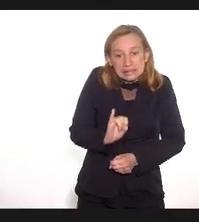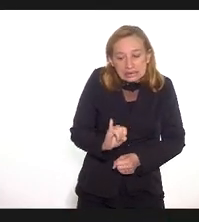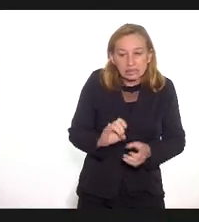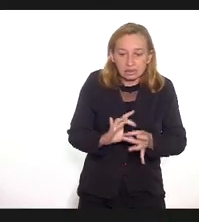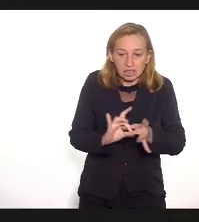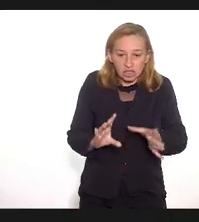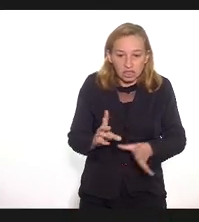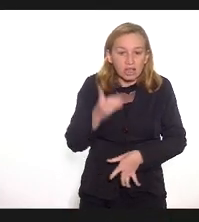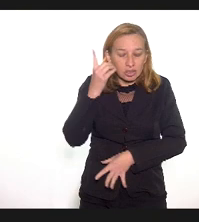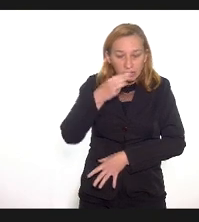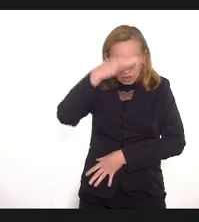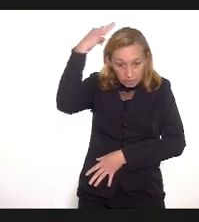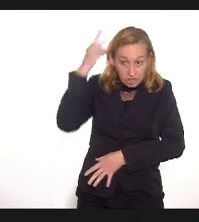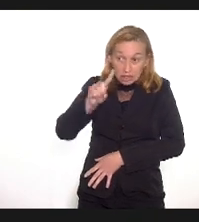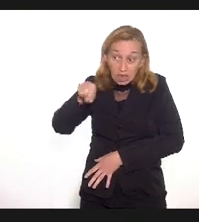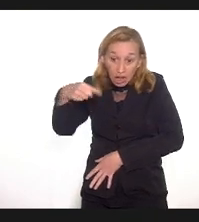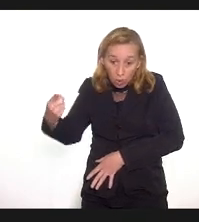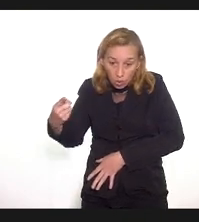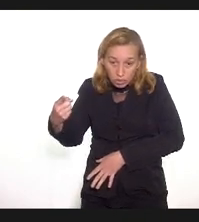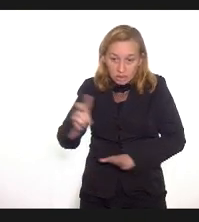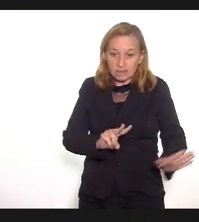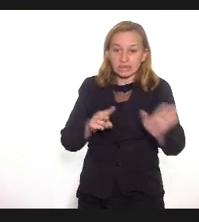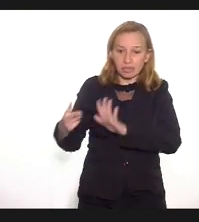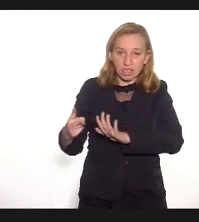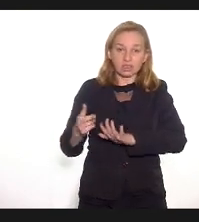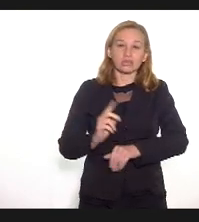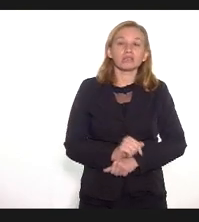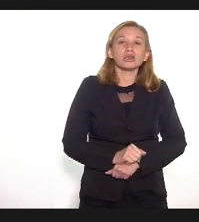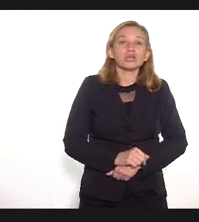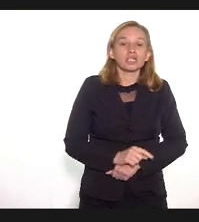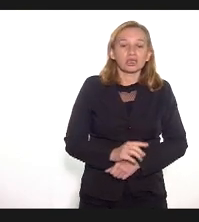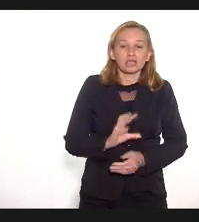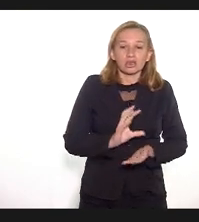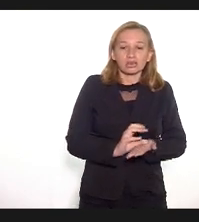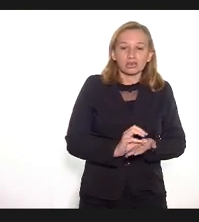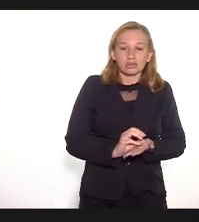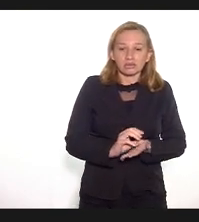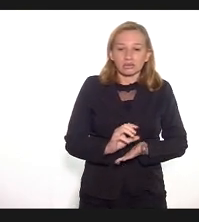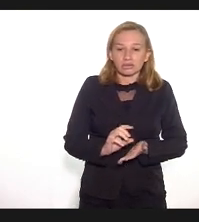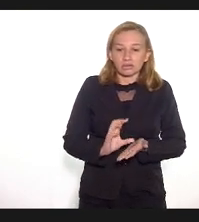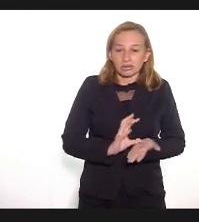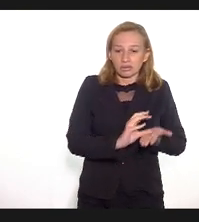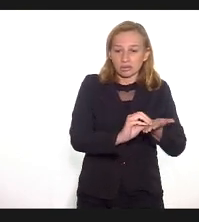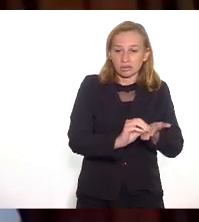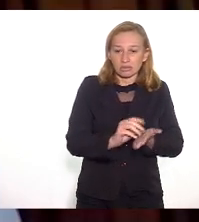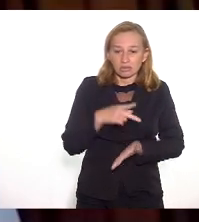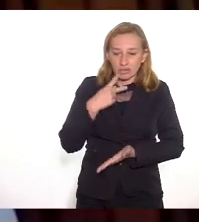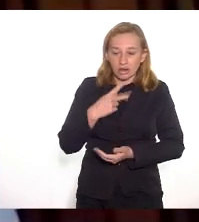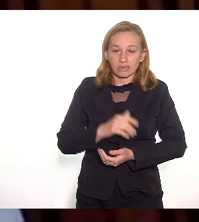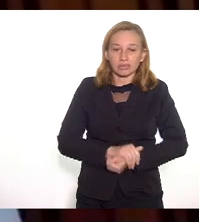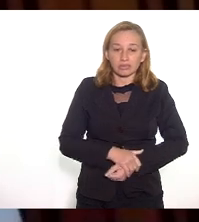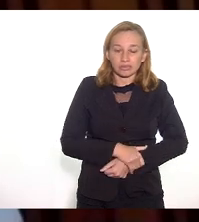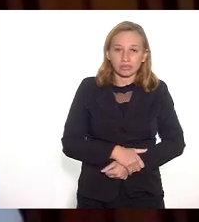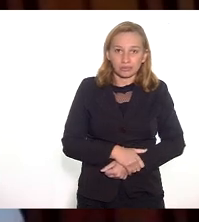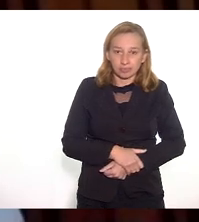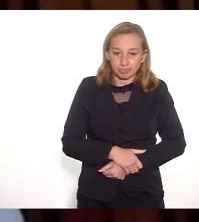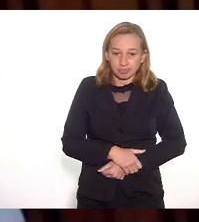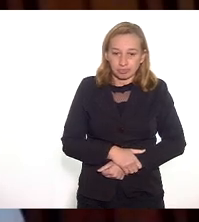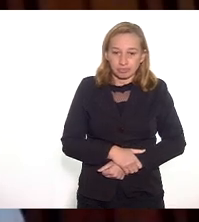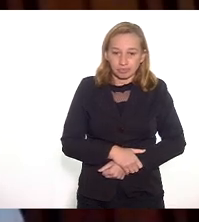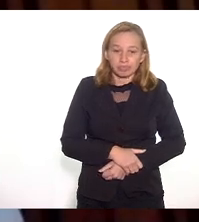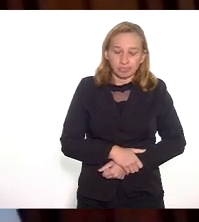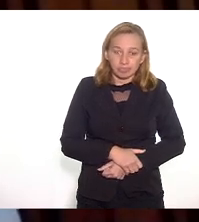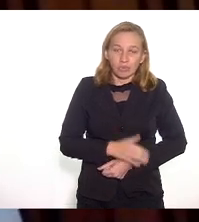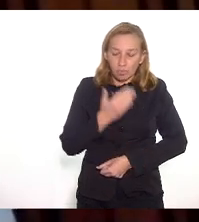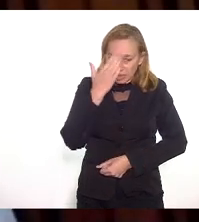deputado Márcio, a gente, na próxima semana, traz a baila. se Vossa Excelência permitir. Bom, vou tirar de pauta e a gente faz